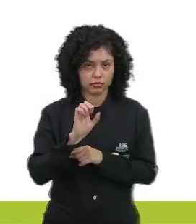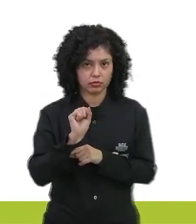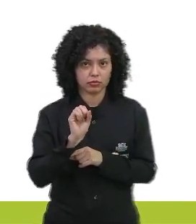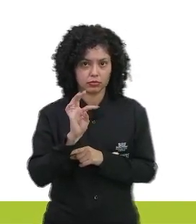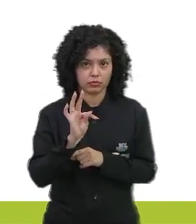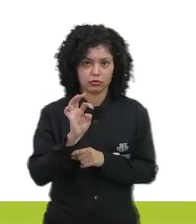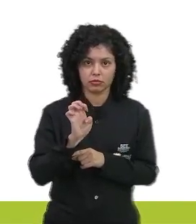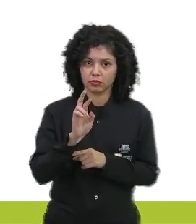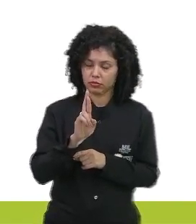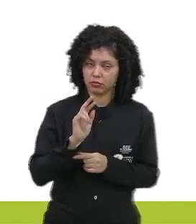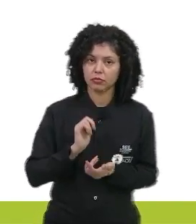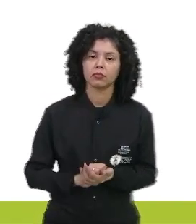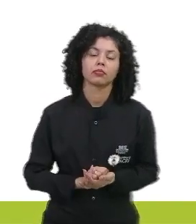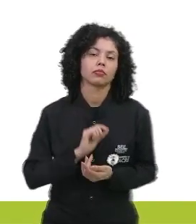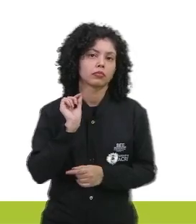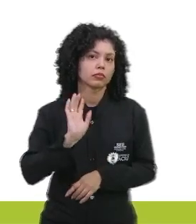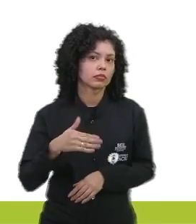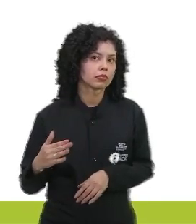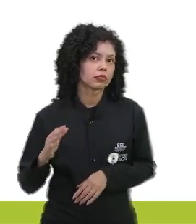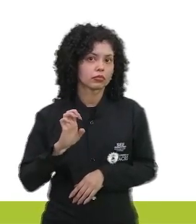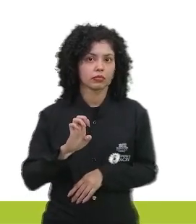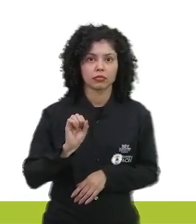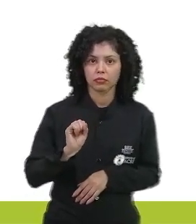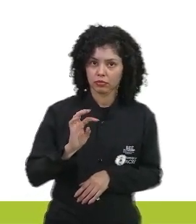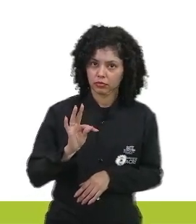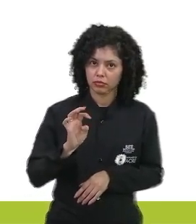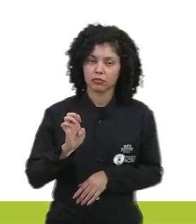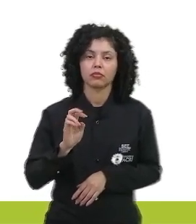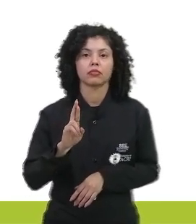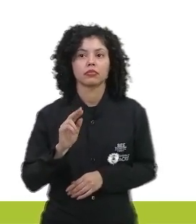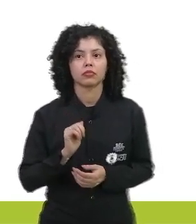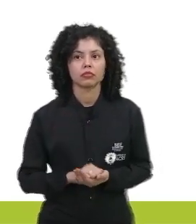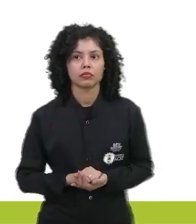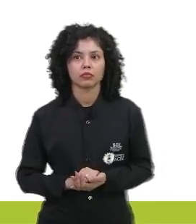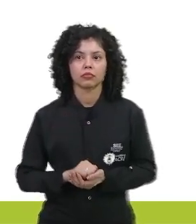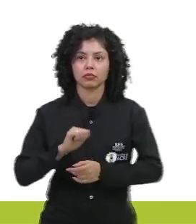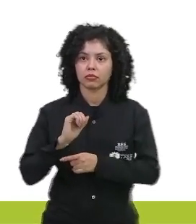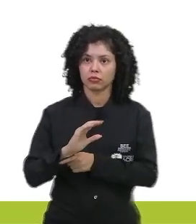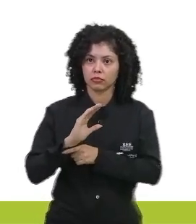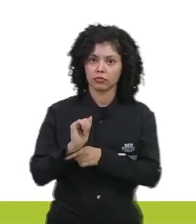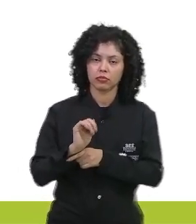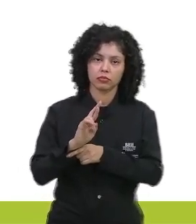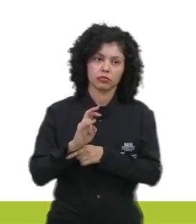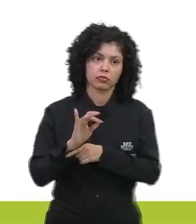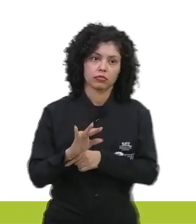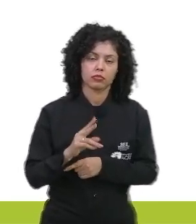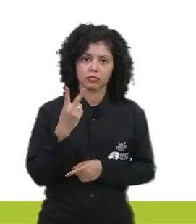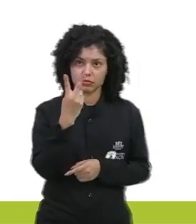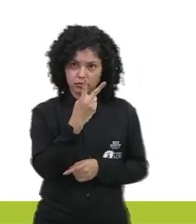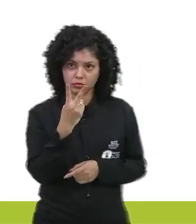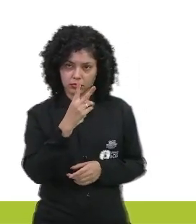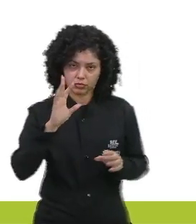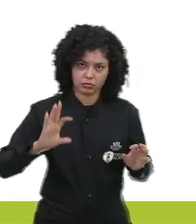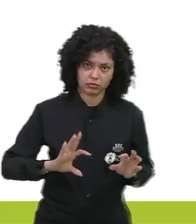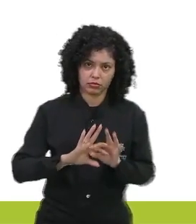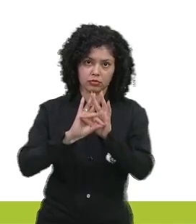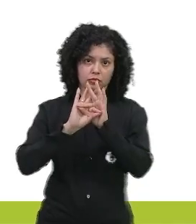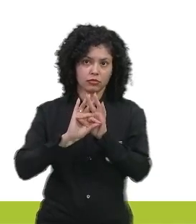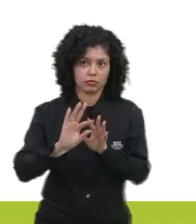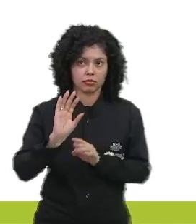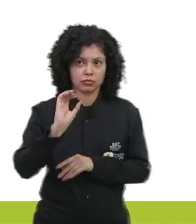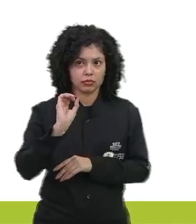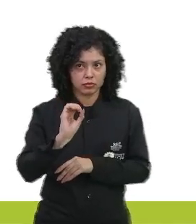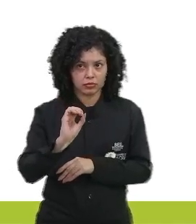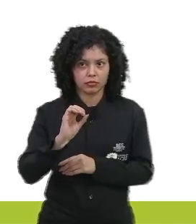Éster. Quando que eu tenho um éster? Quando eu tenho uma carbonila, que é a dupla O, ligado a um